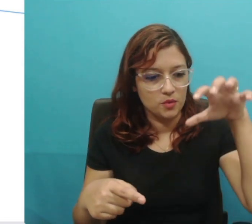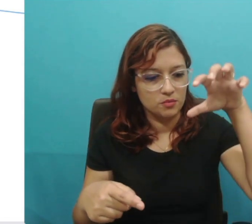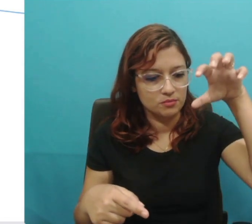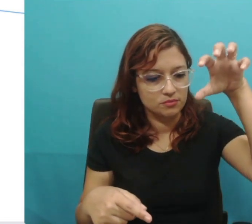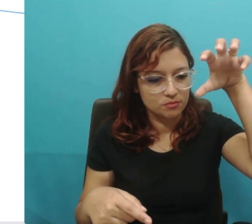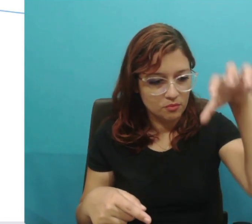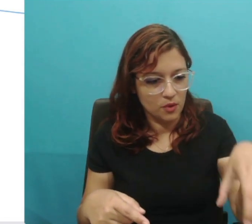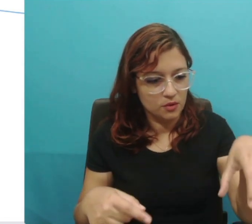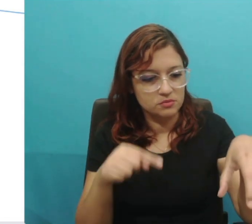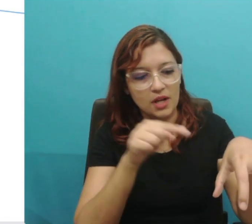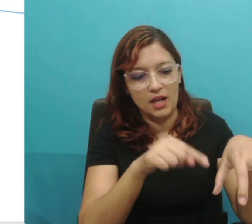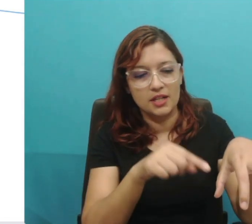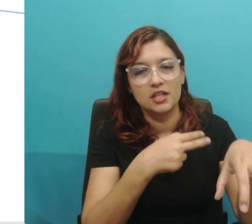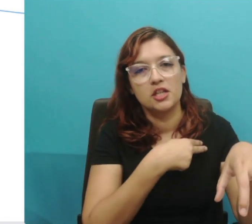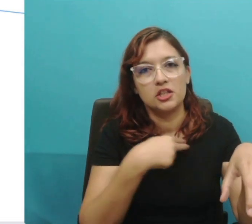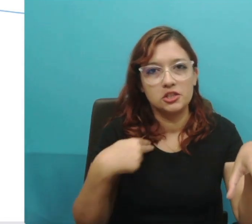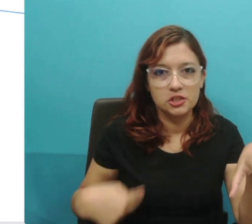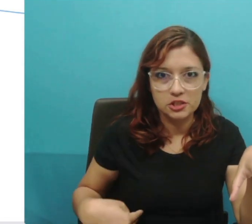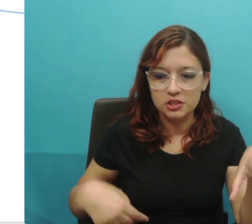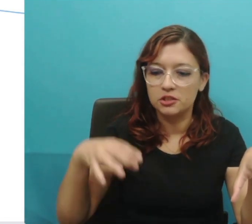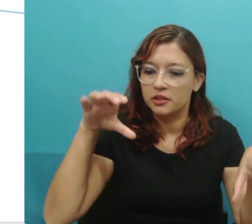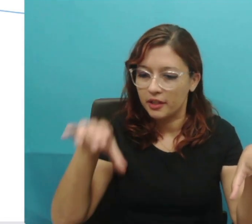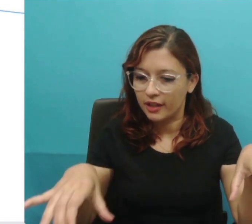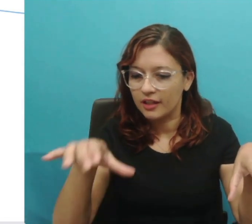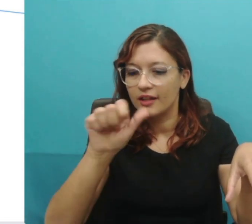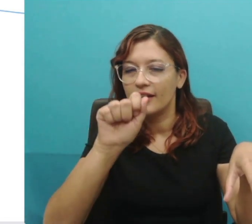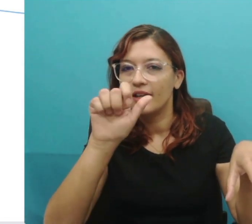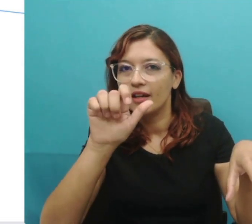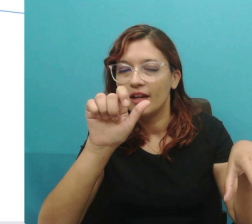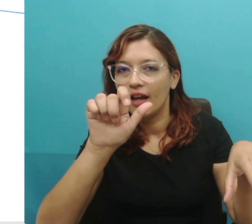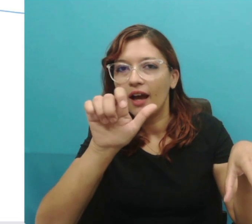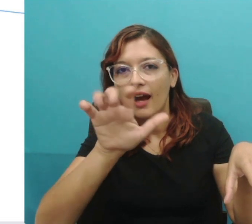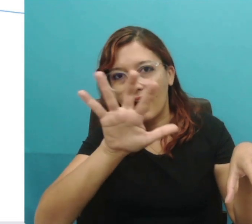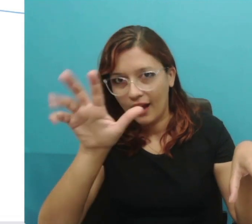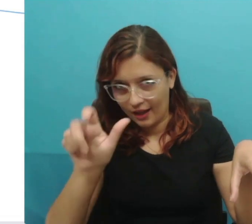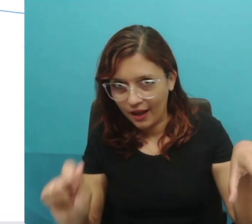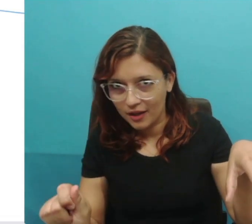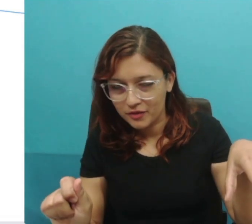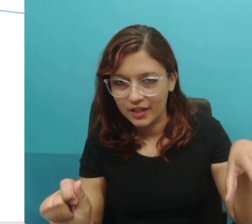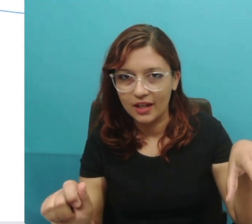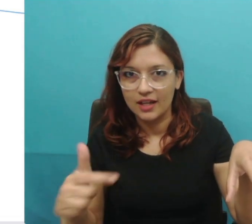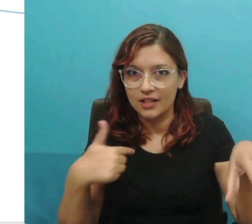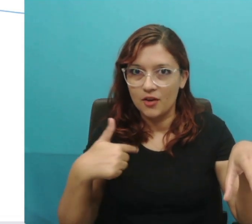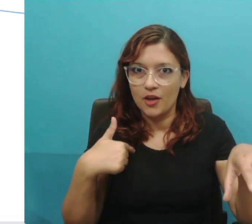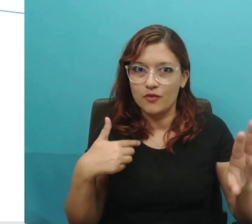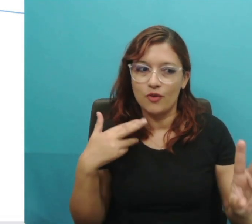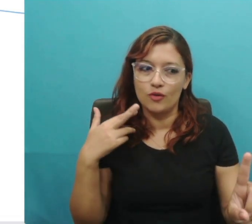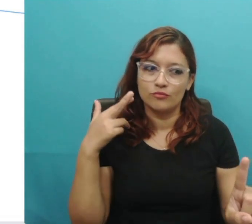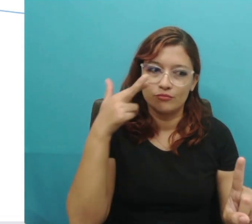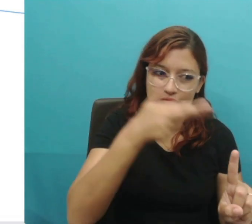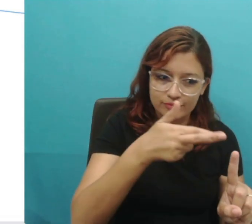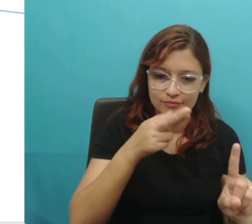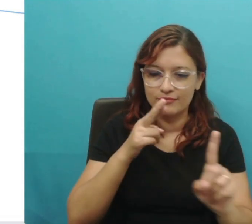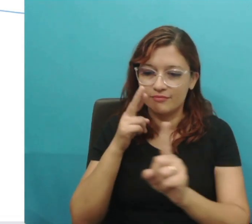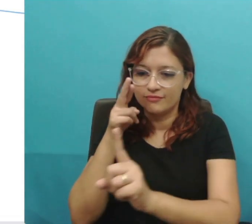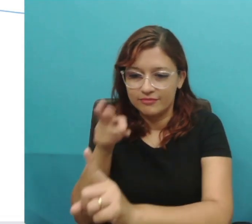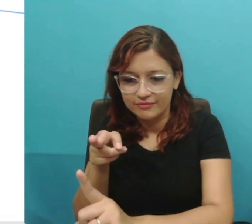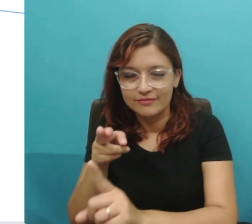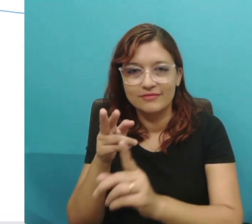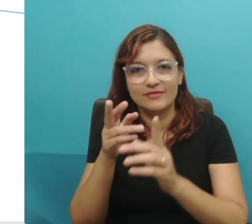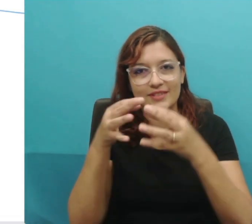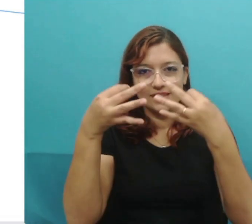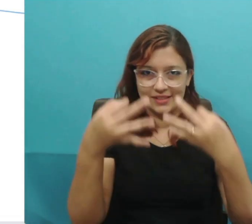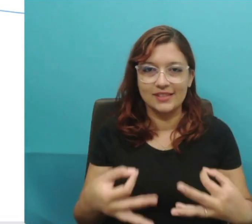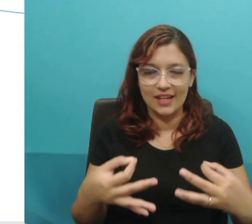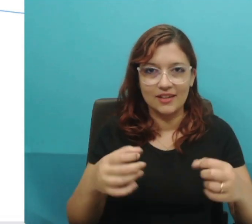Tá vendo que Libras é melhor? Porque eu marco um referencial, coloco aqui a China, coloco aqui a